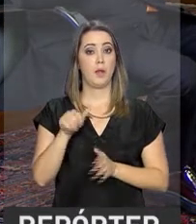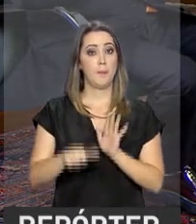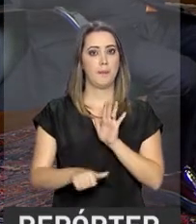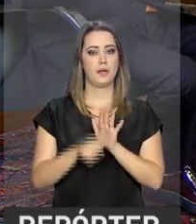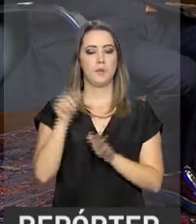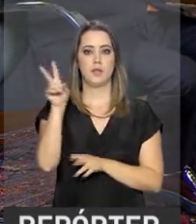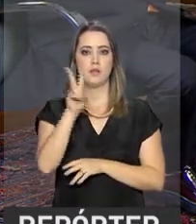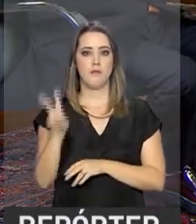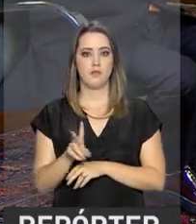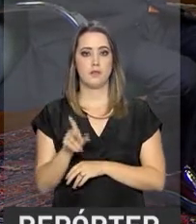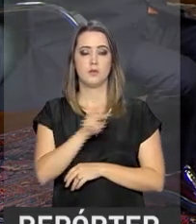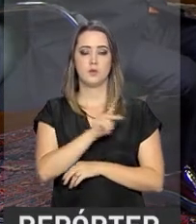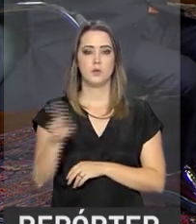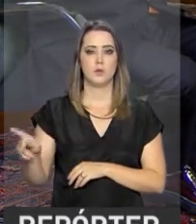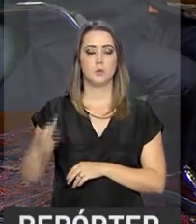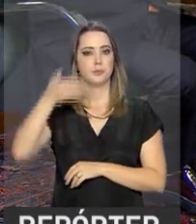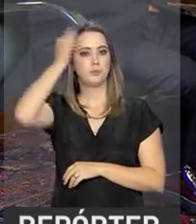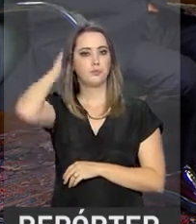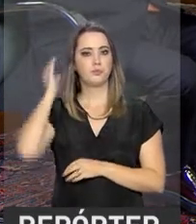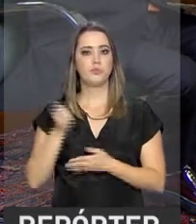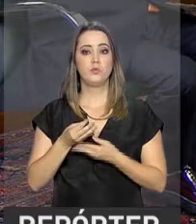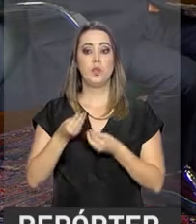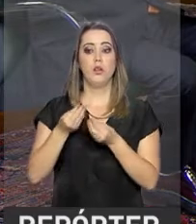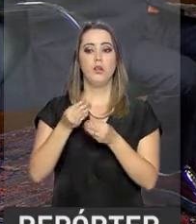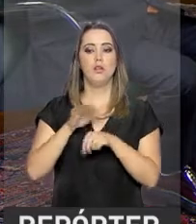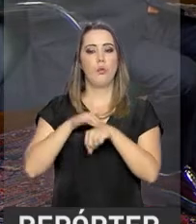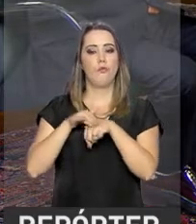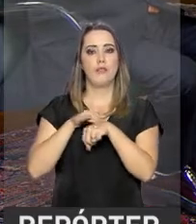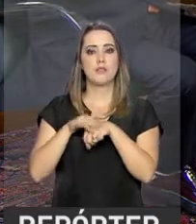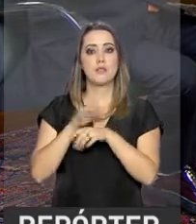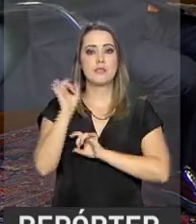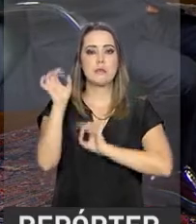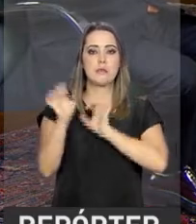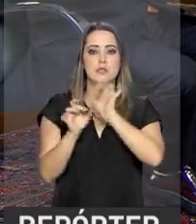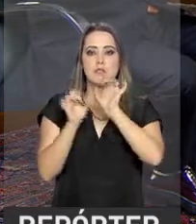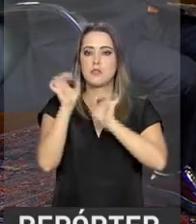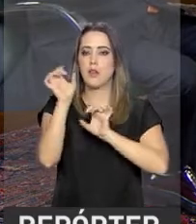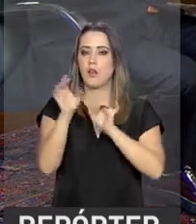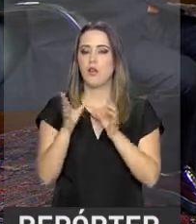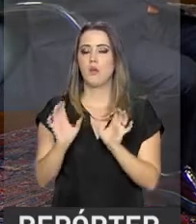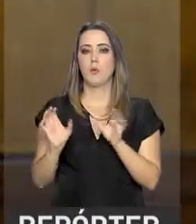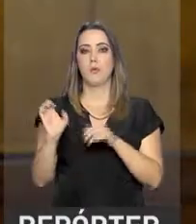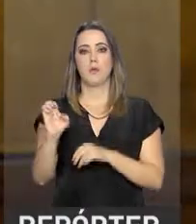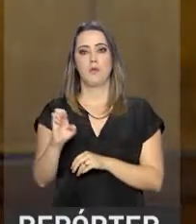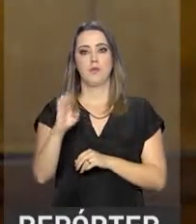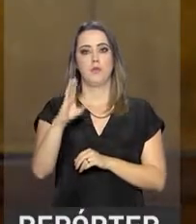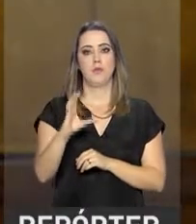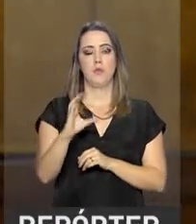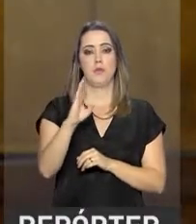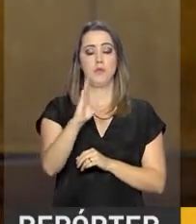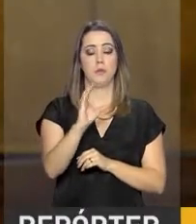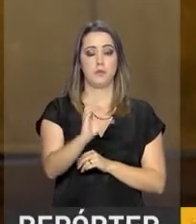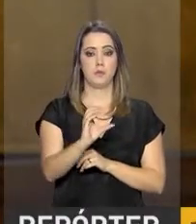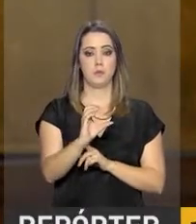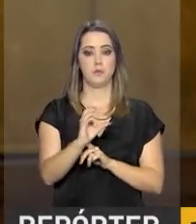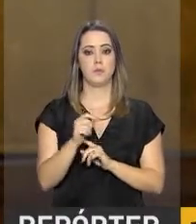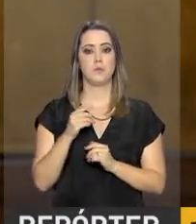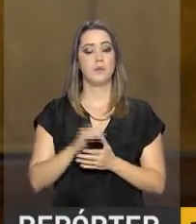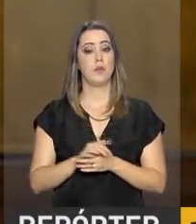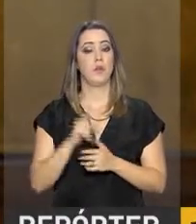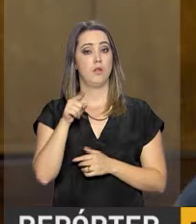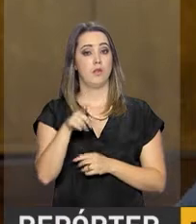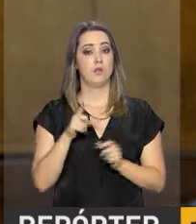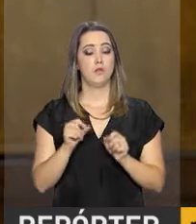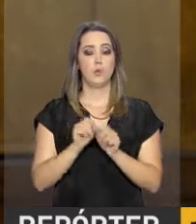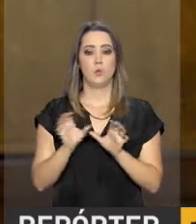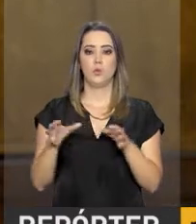vez que o presidente michel temer concedeu entrevista exclusiva aos veículos da empresa brasil de comunicação a e b c da